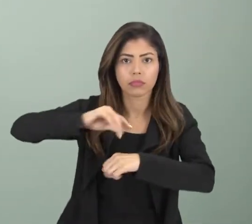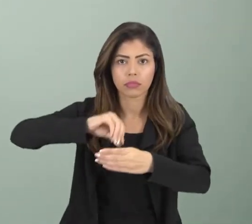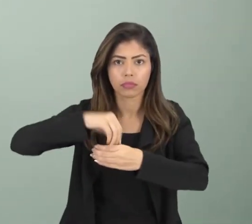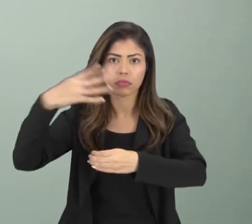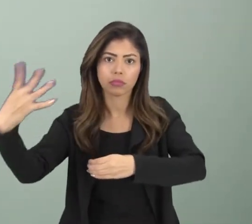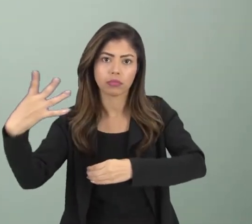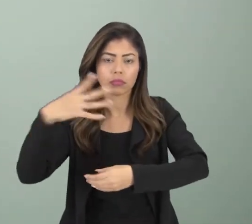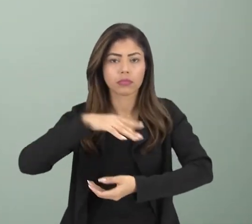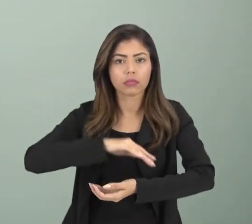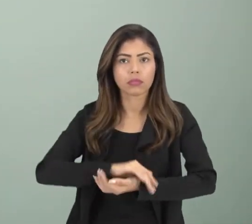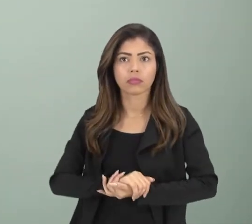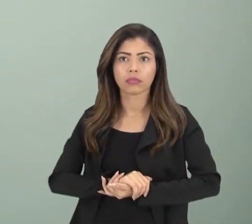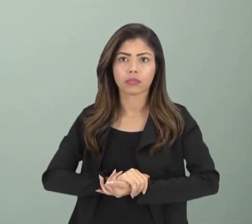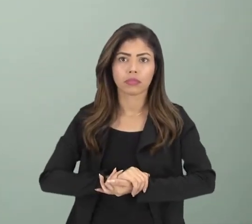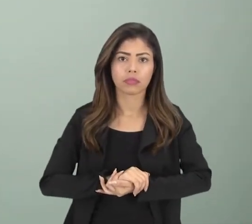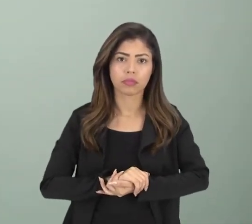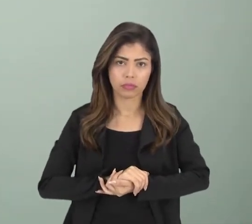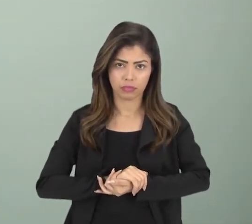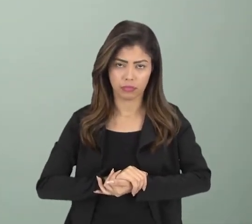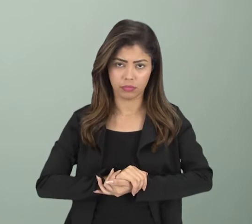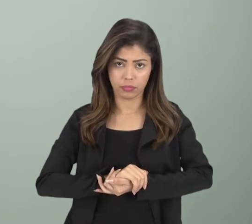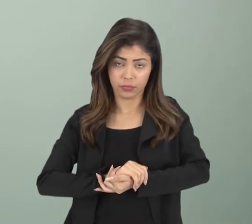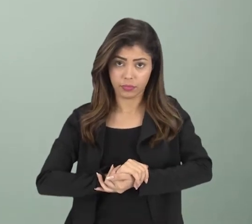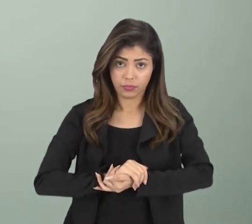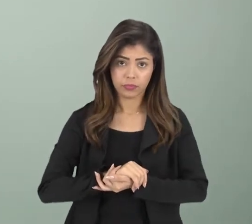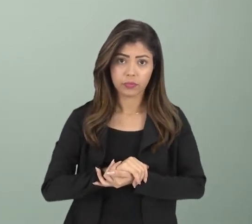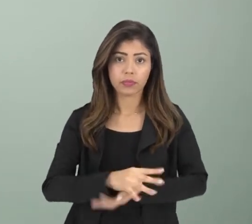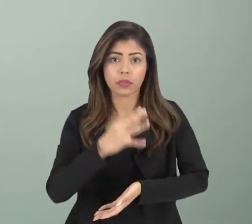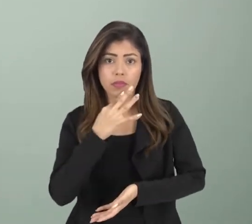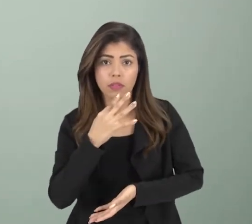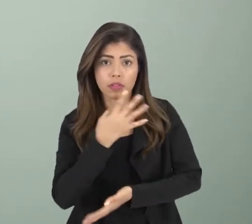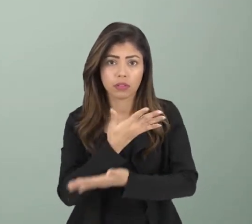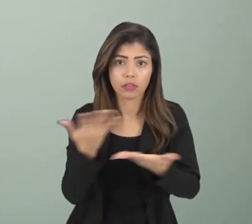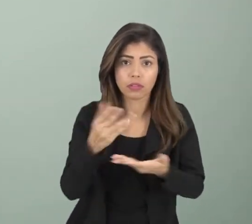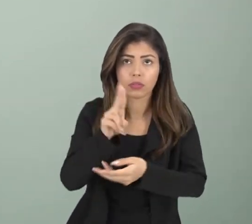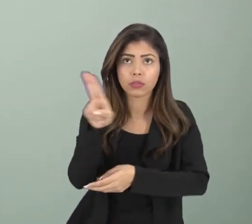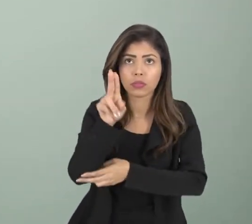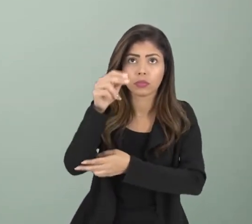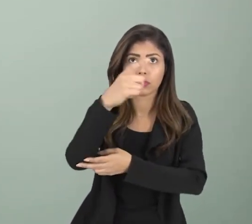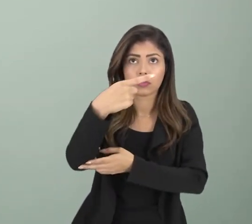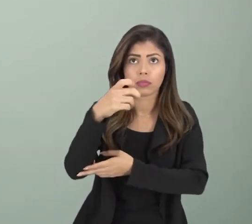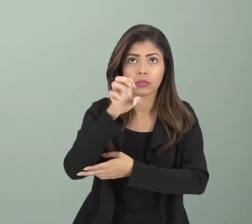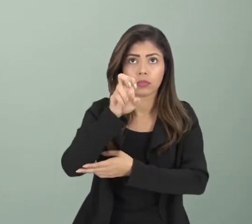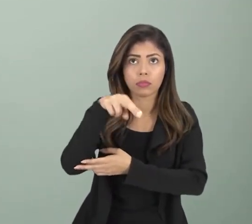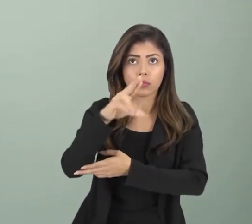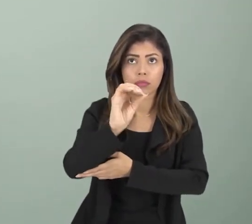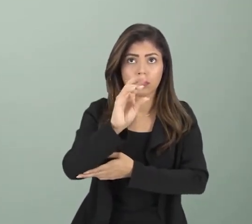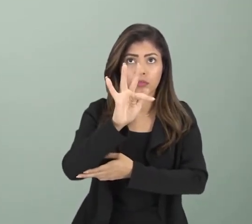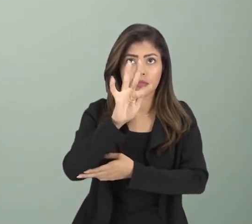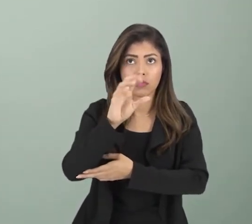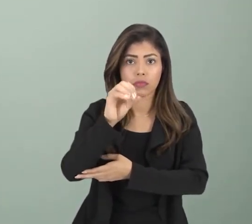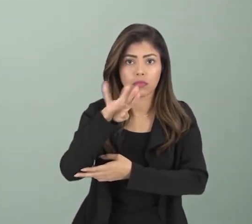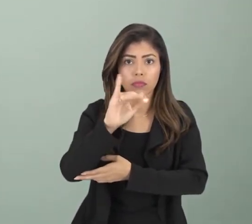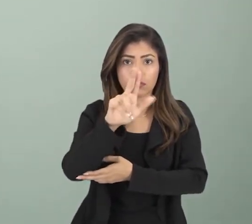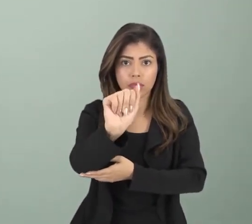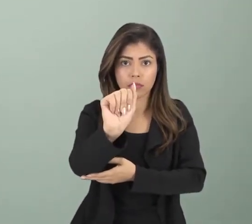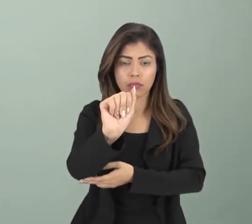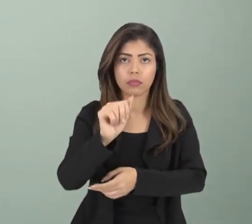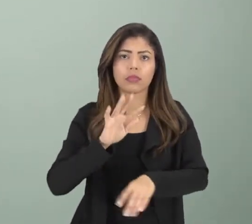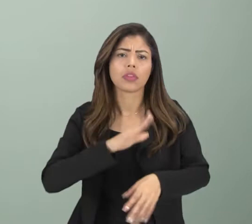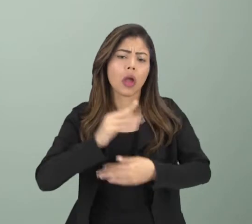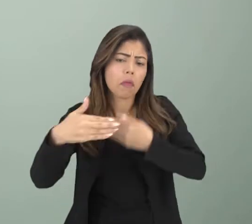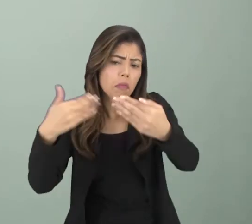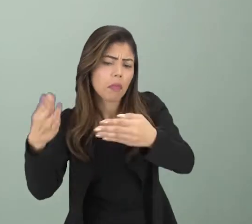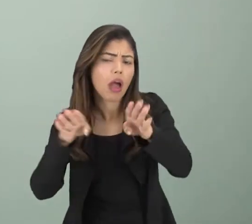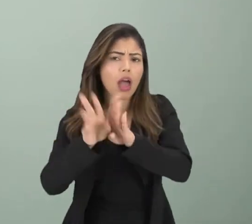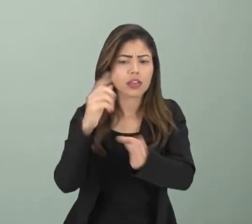se volta contra os estrangeiros, conhecida como xenofobia. E aí, ao longo das questões,